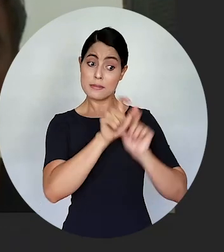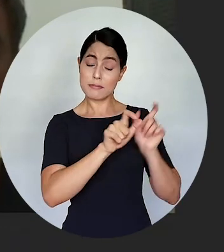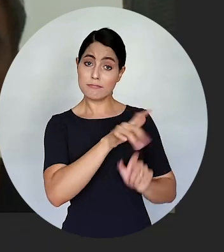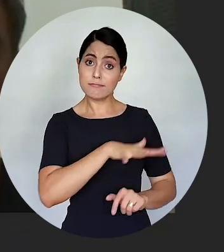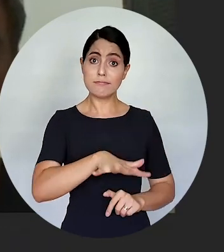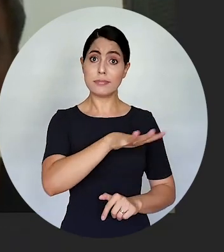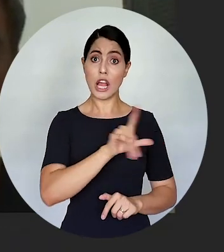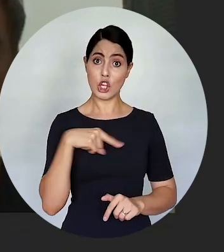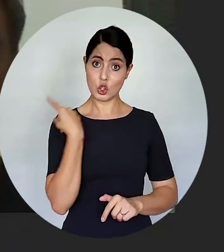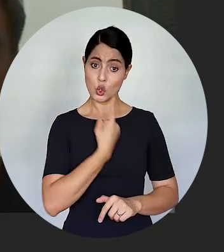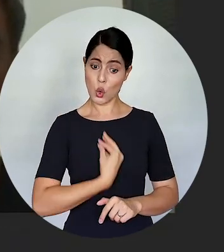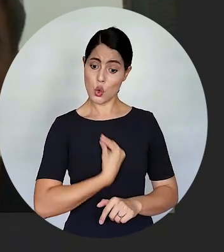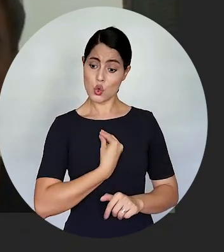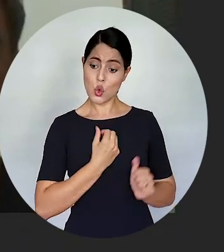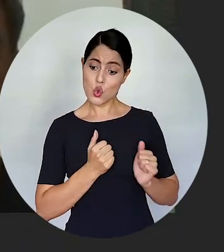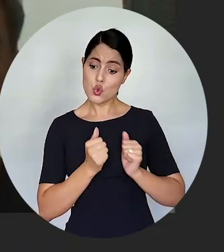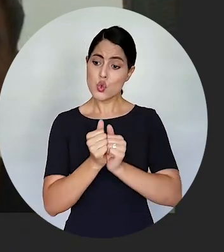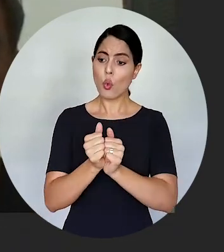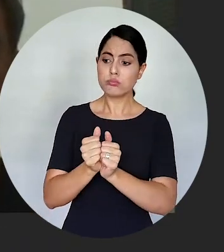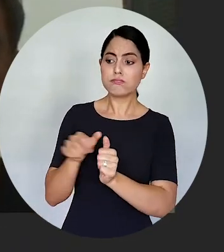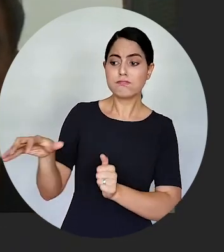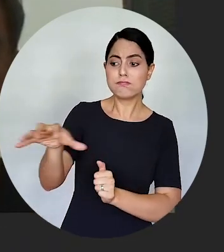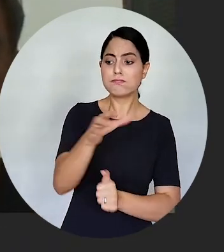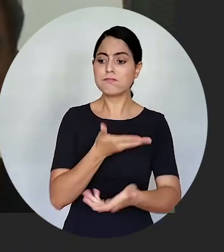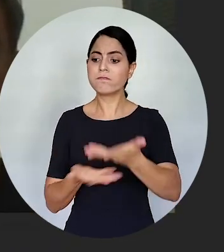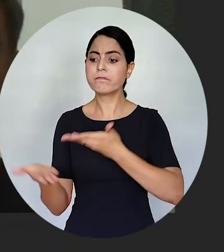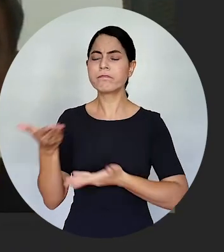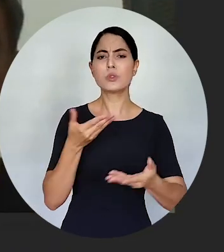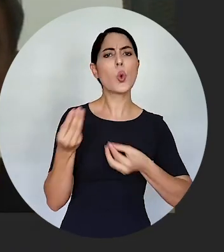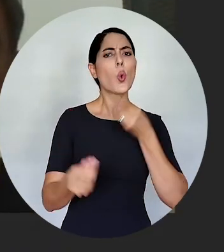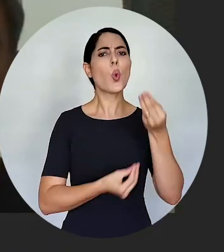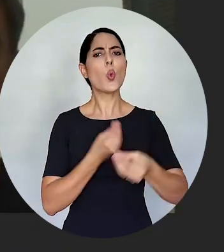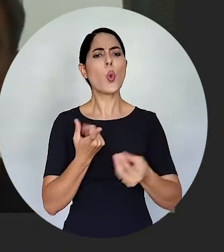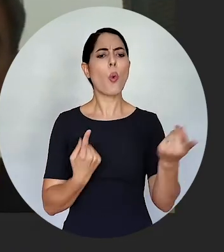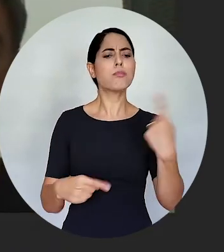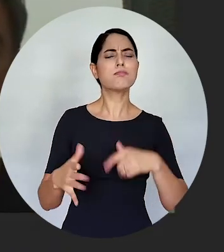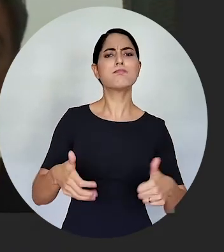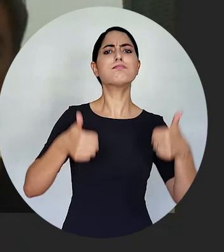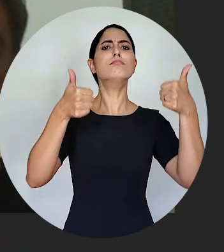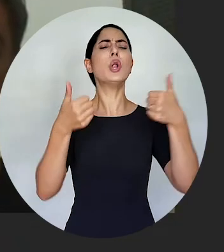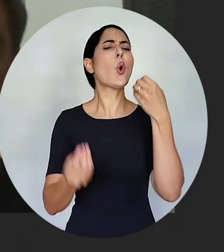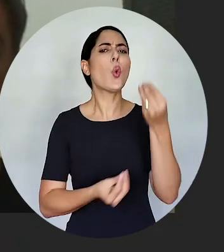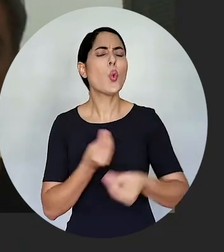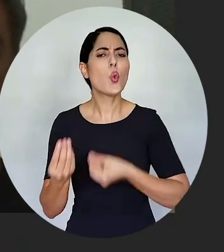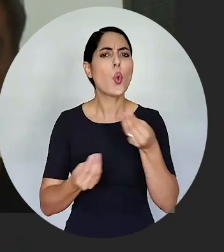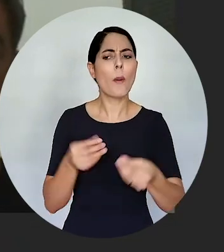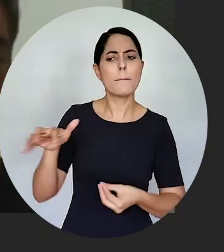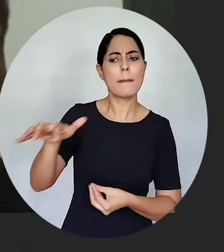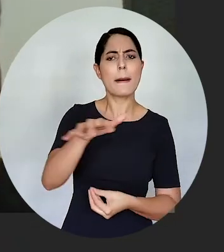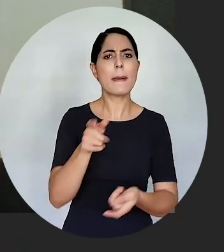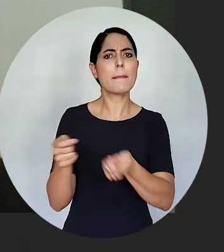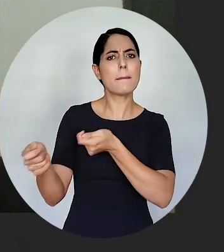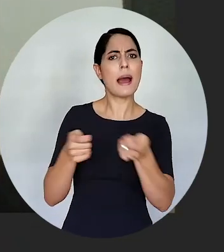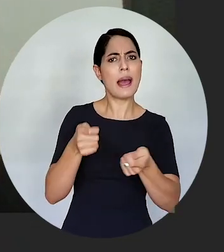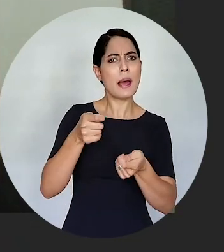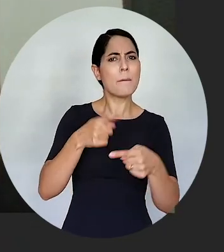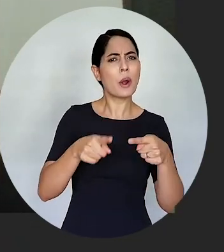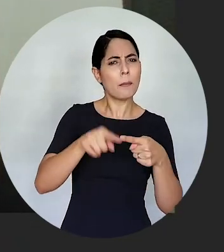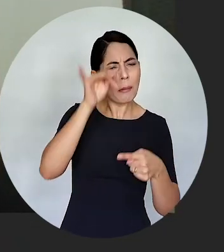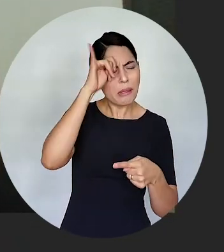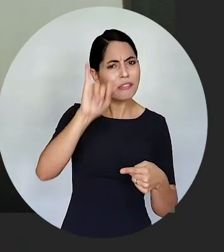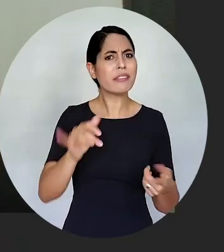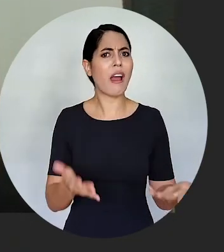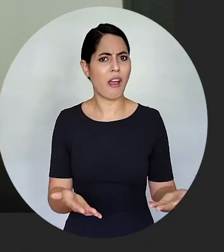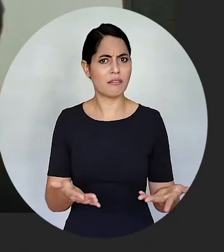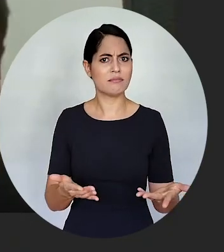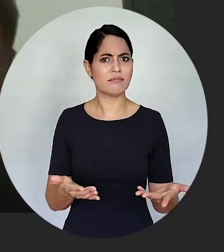viver e pensar juntos com os órgãos de controle, o que podemos fazer. Como podemos melhorar os nossos sistemas de controle